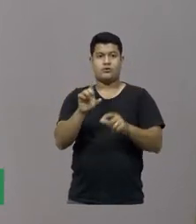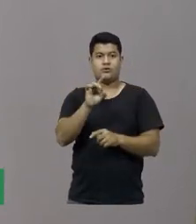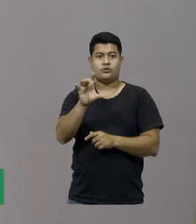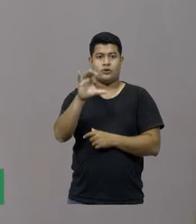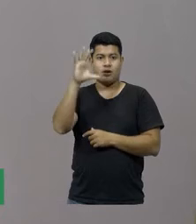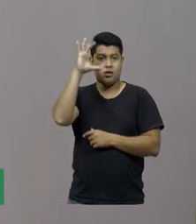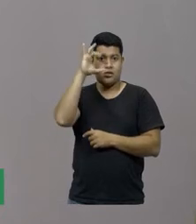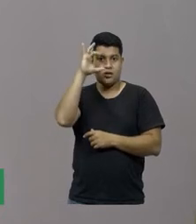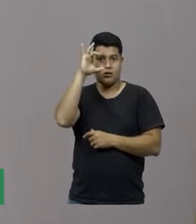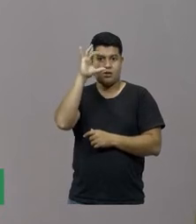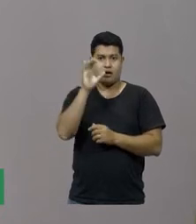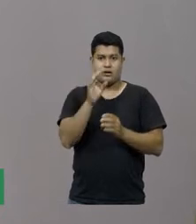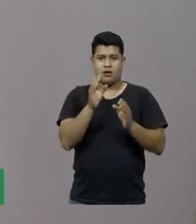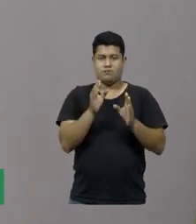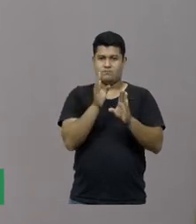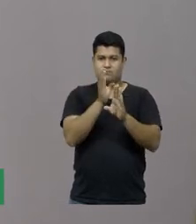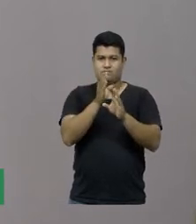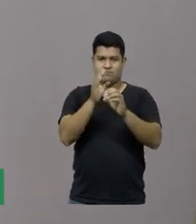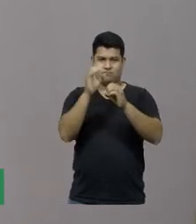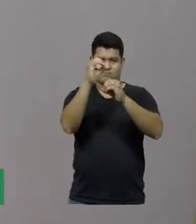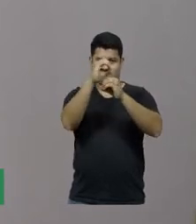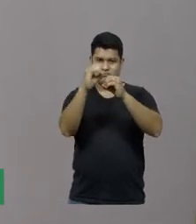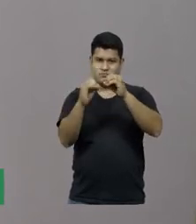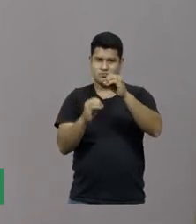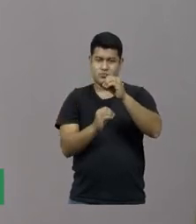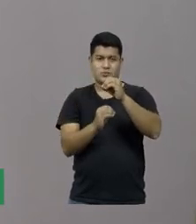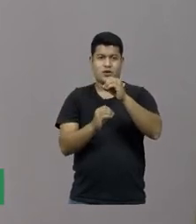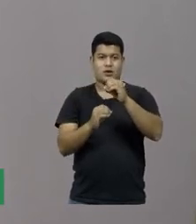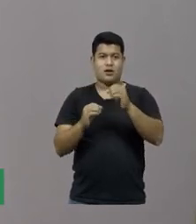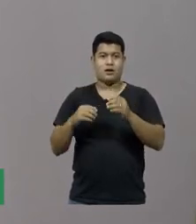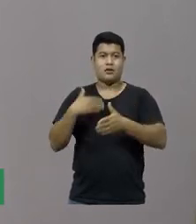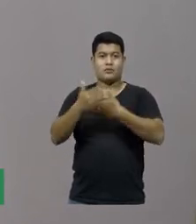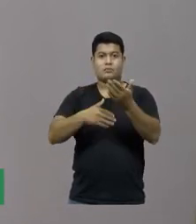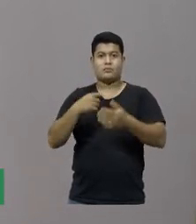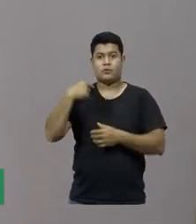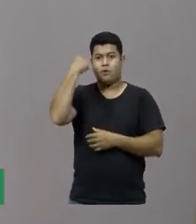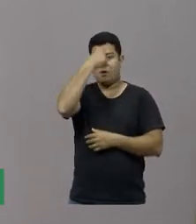Instagram, em 24 horas, apaga.